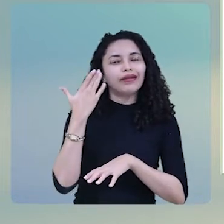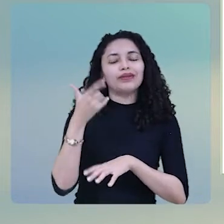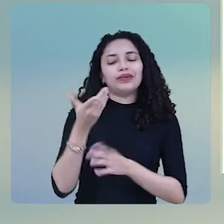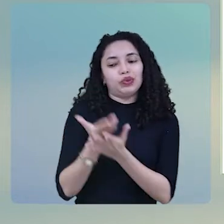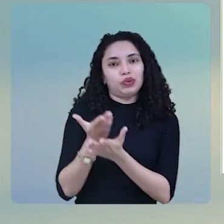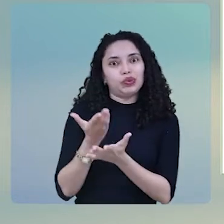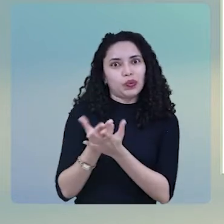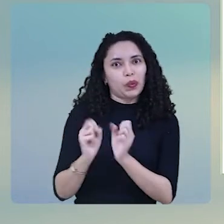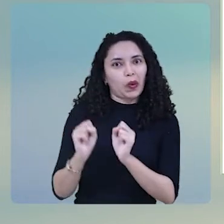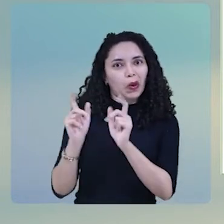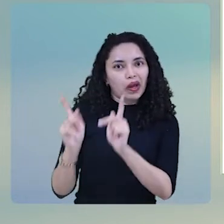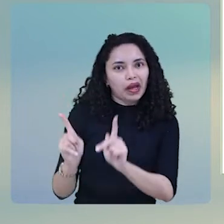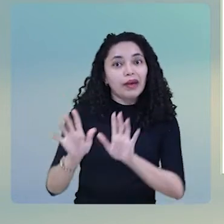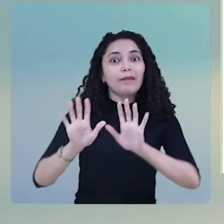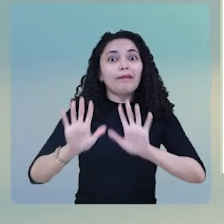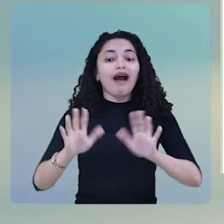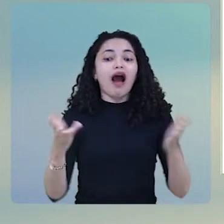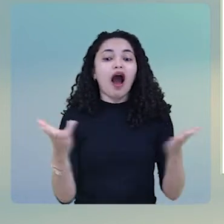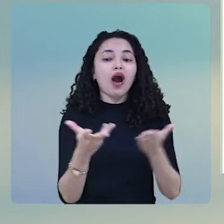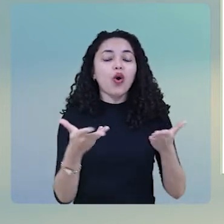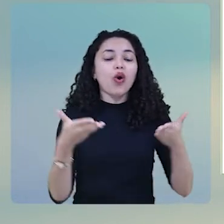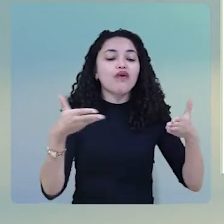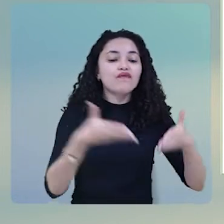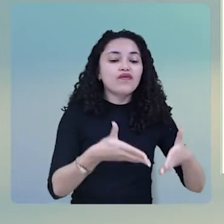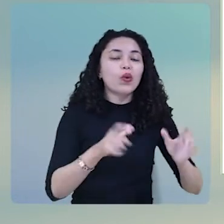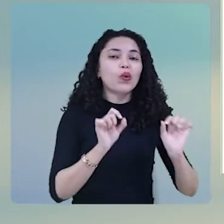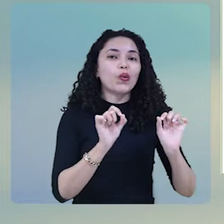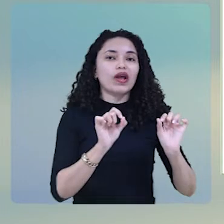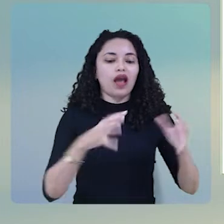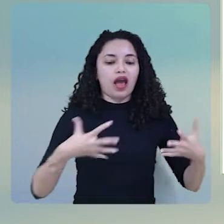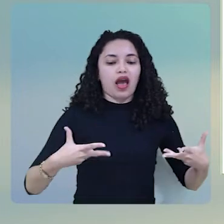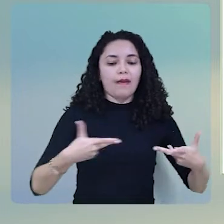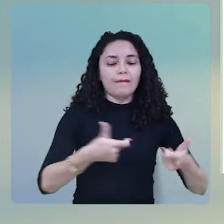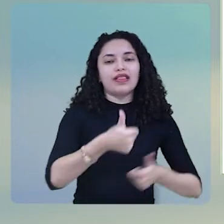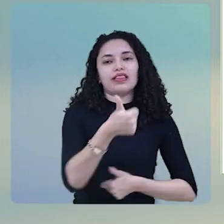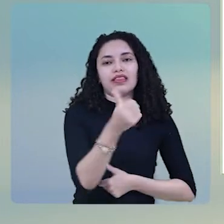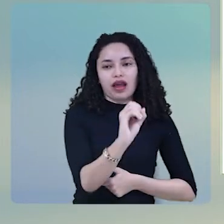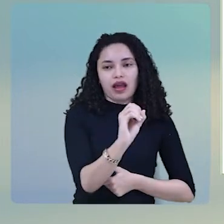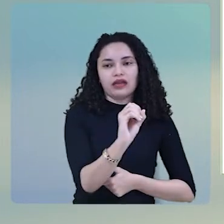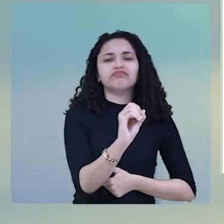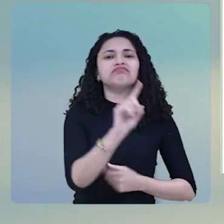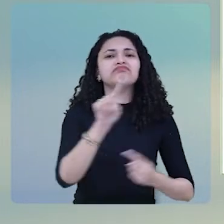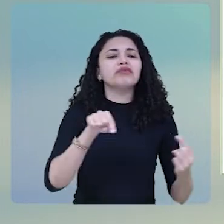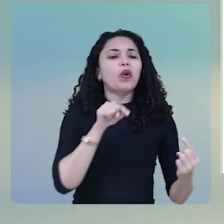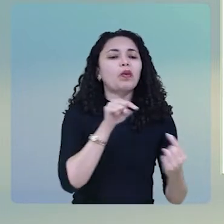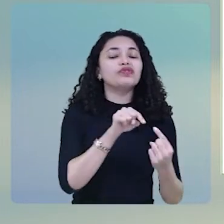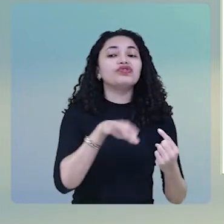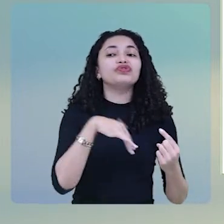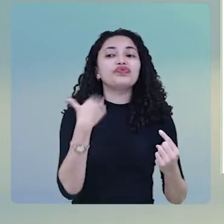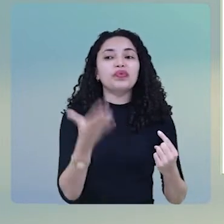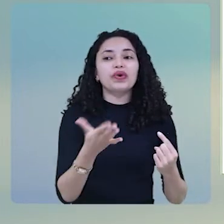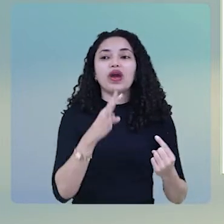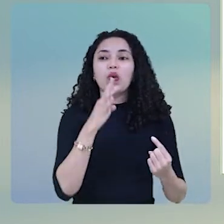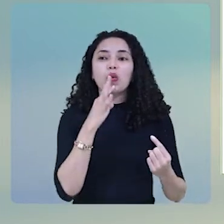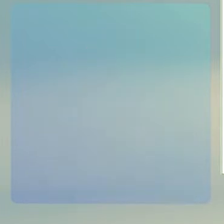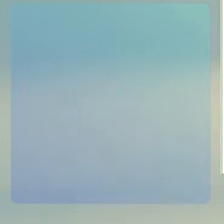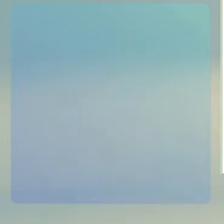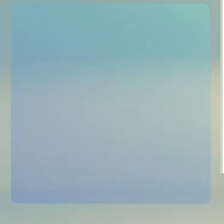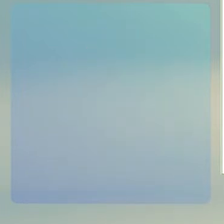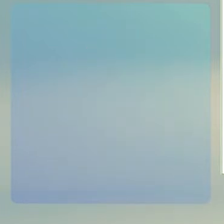especificamente falando da habilidade 10, que é reconhecer a necessidade de transformação de hábitos corporais em função